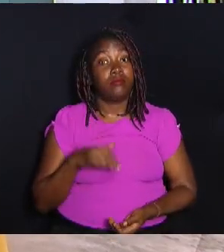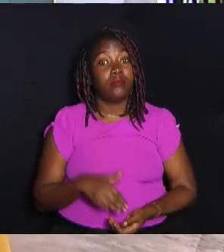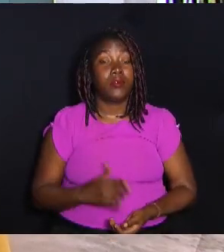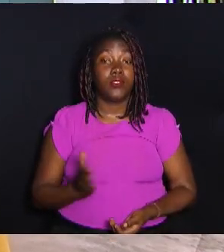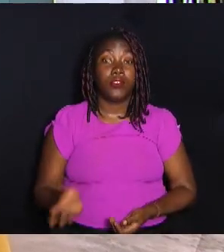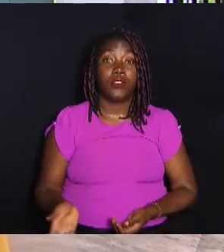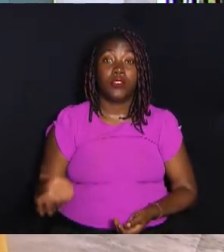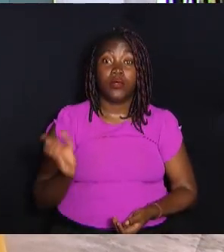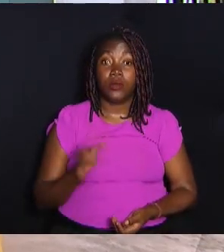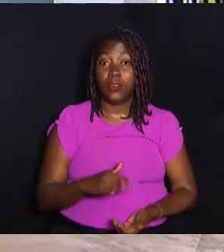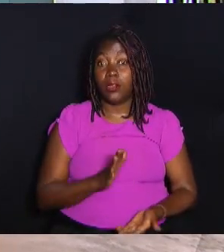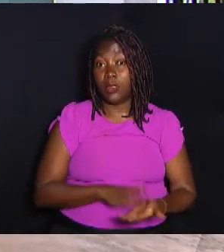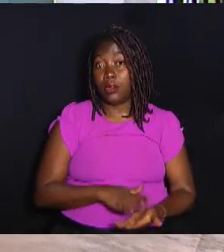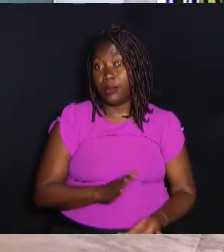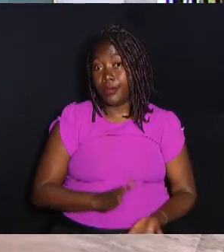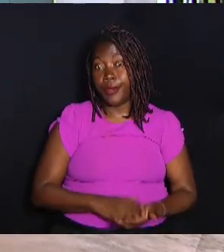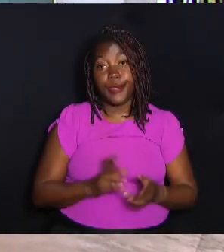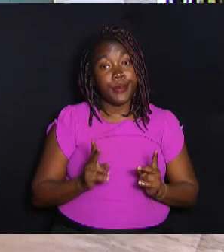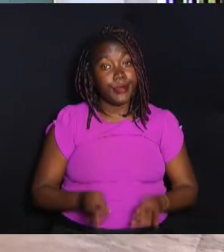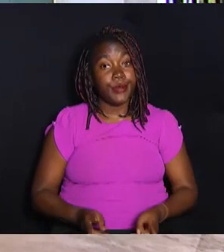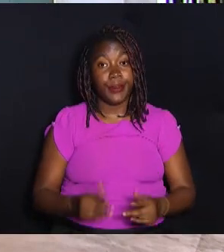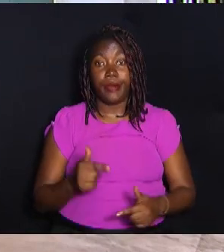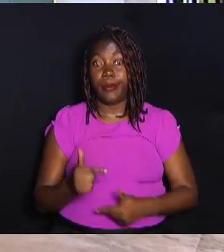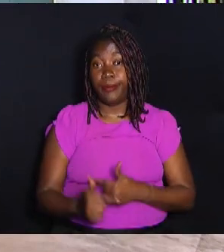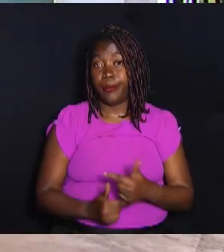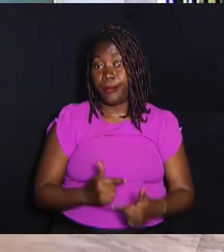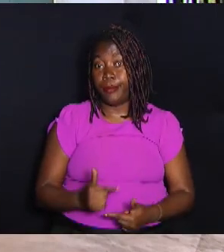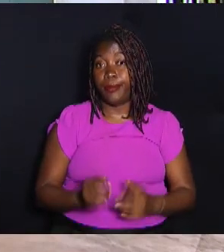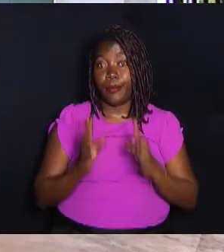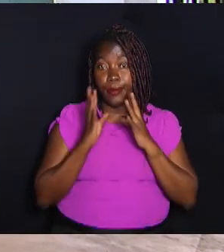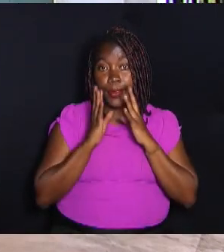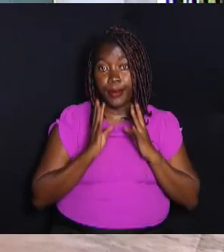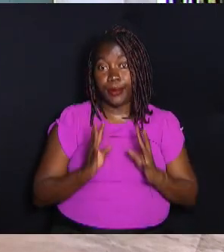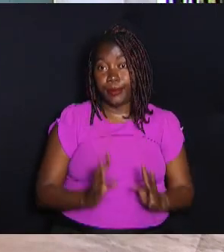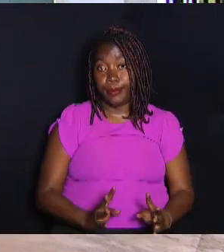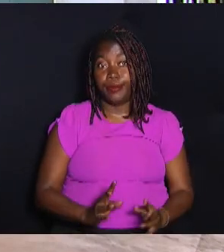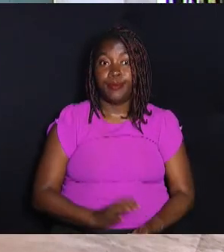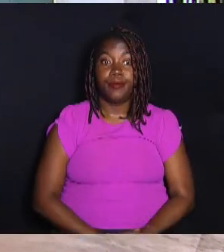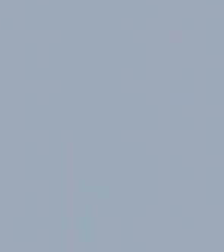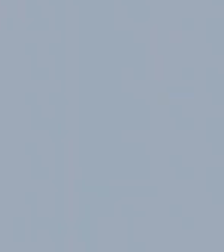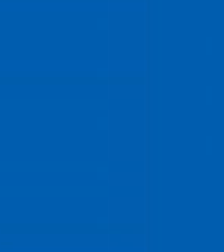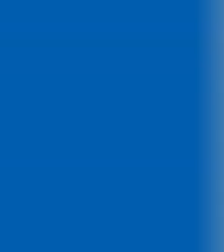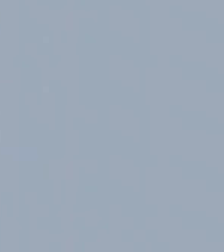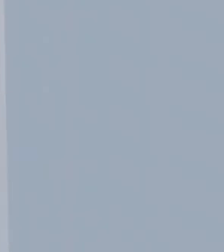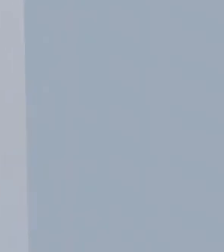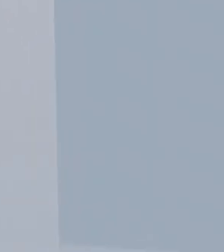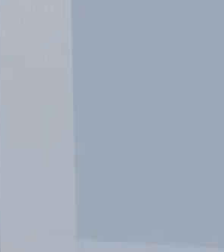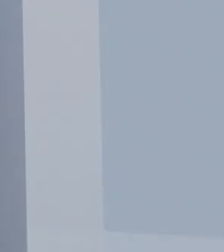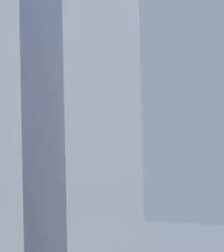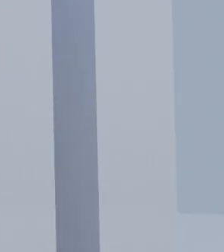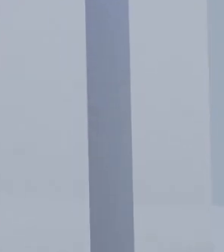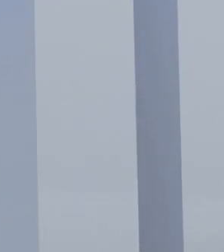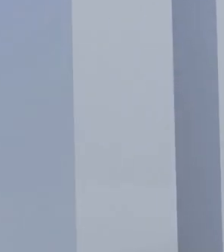que vieram as demandas dos gabinetes e a gente está aqui sempre atuando para atendê-las.